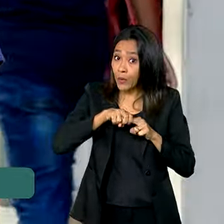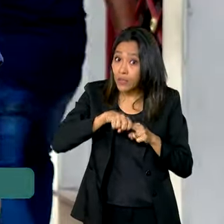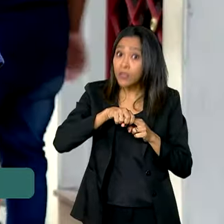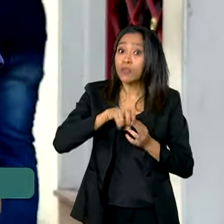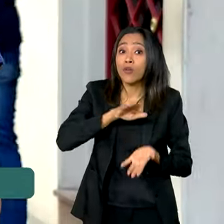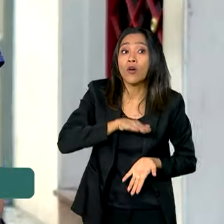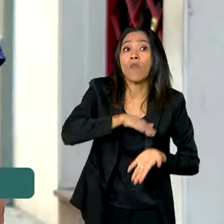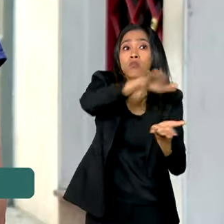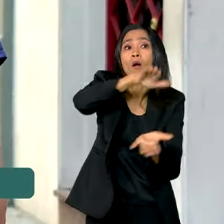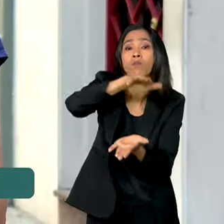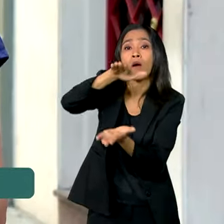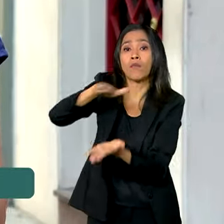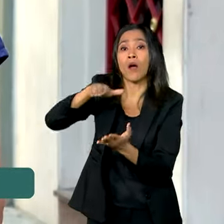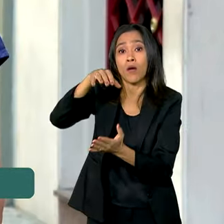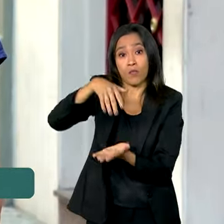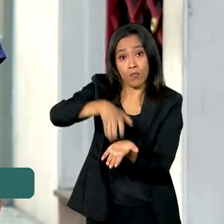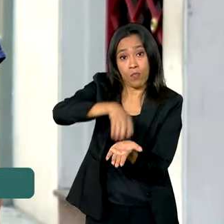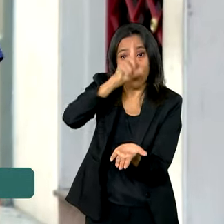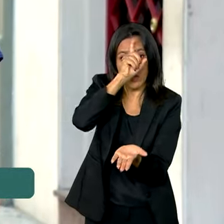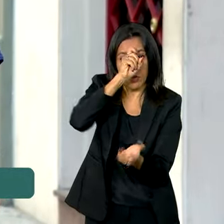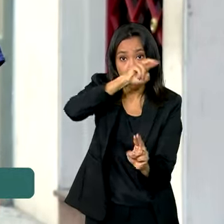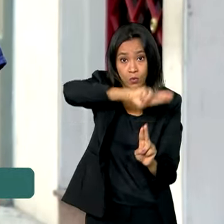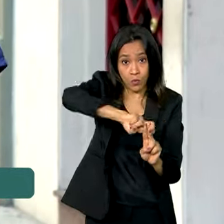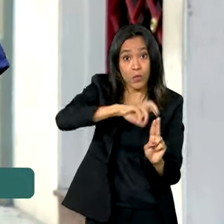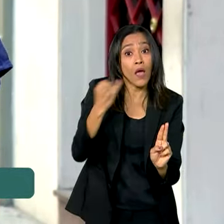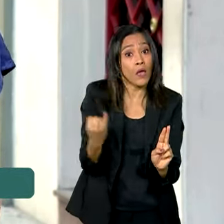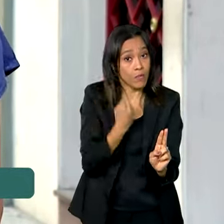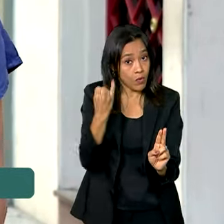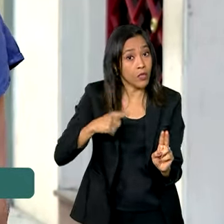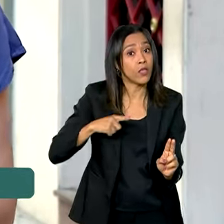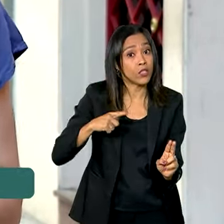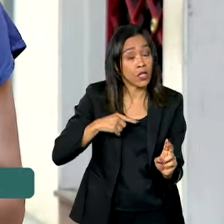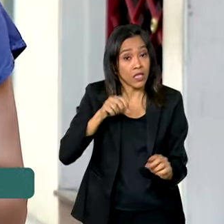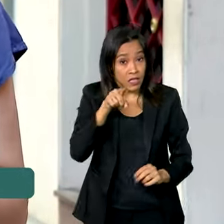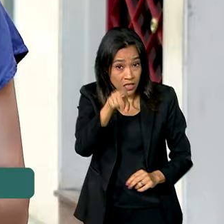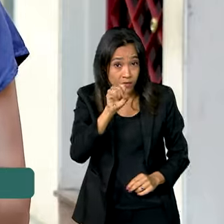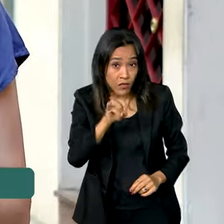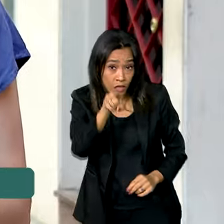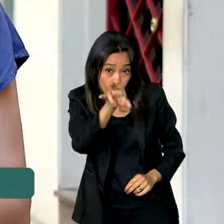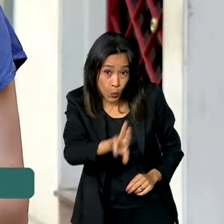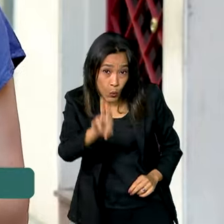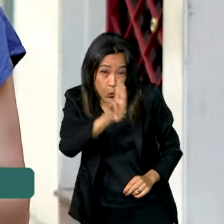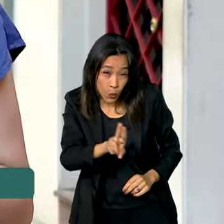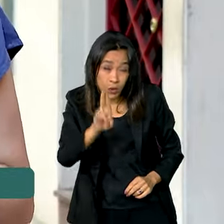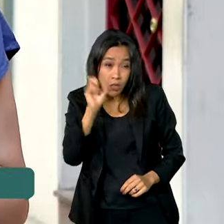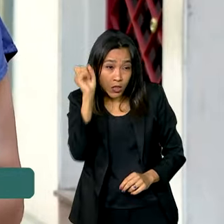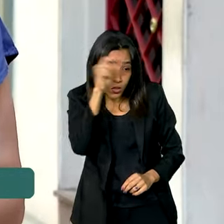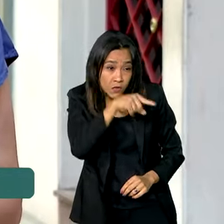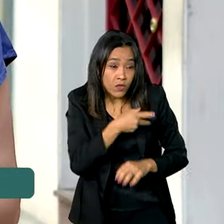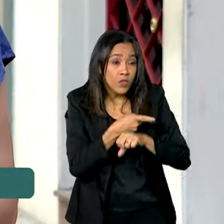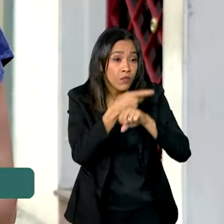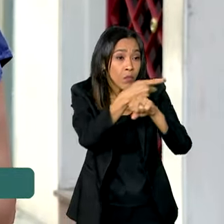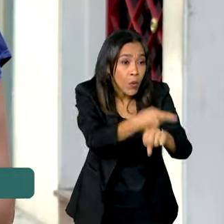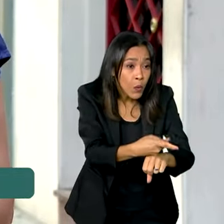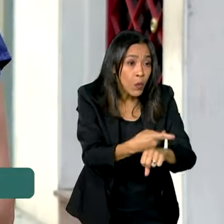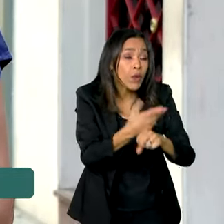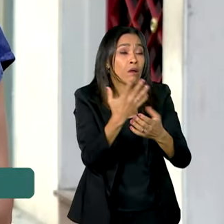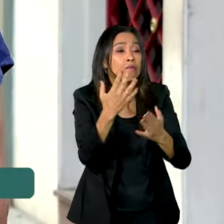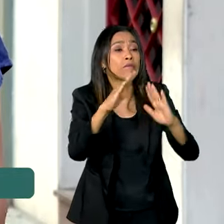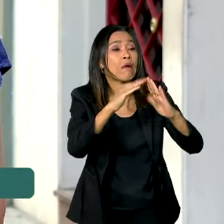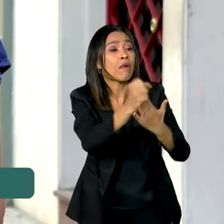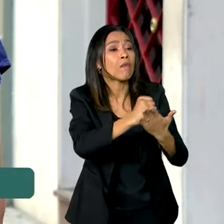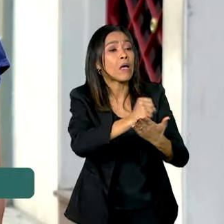SUS é tão importante. Inclusive, quem tiver indicação do uso da insulina e encontrar dificuldades de achar o medicamento nas